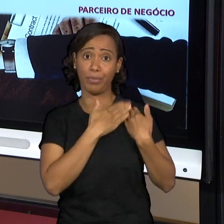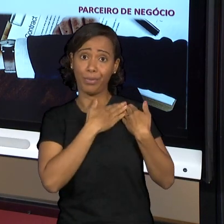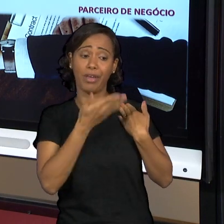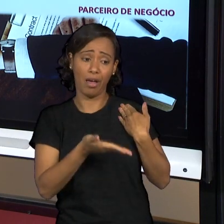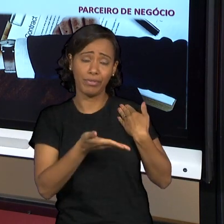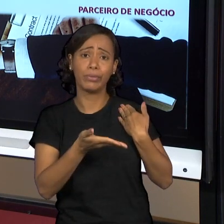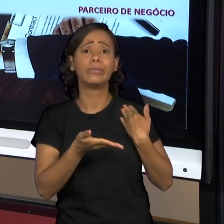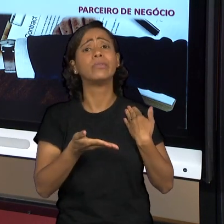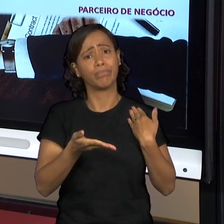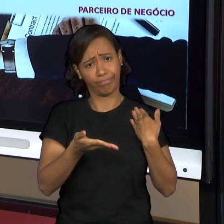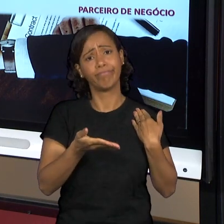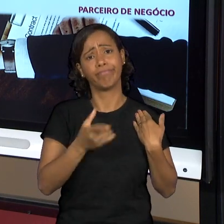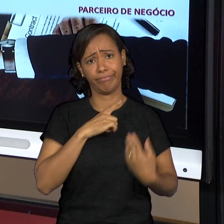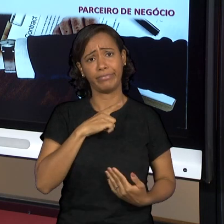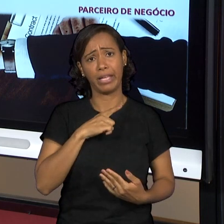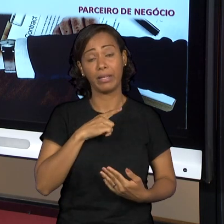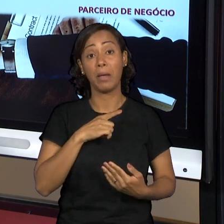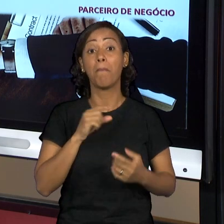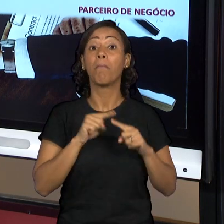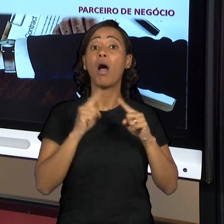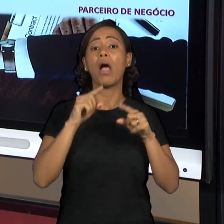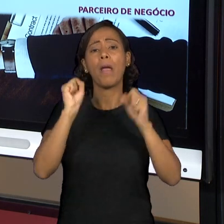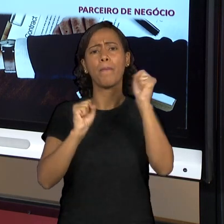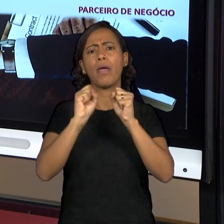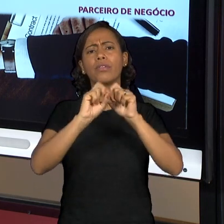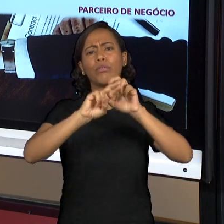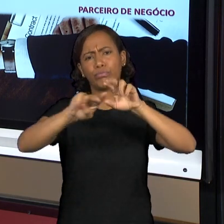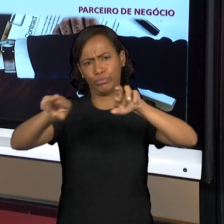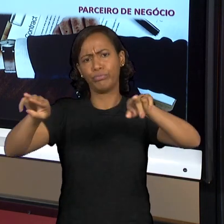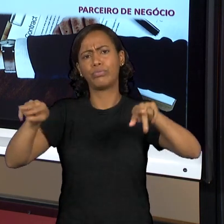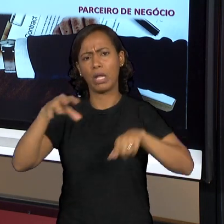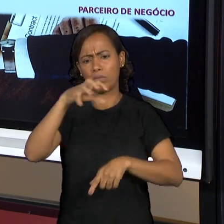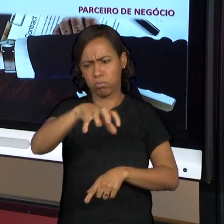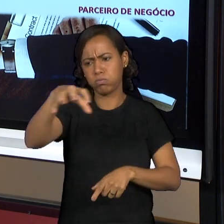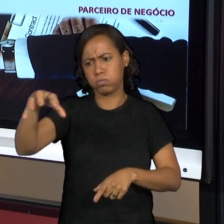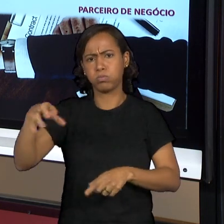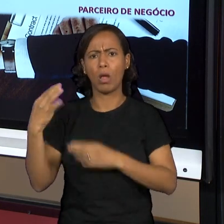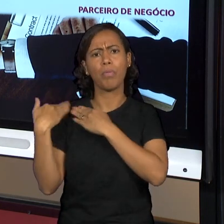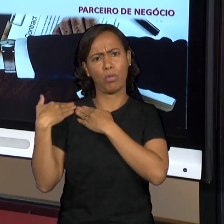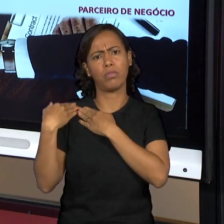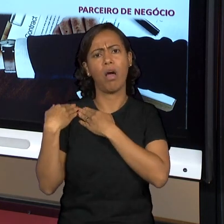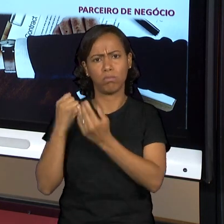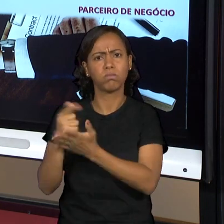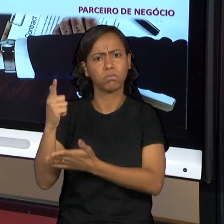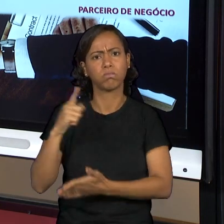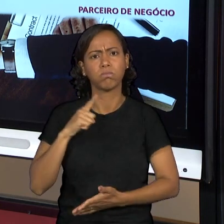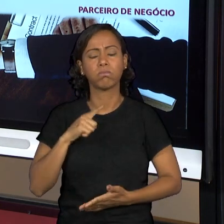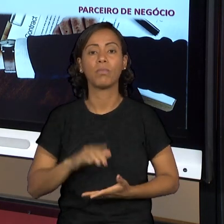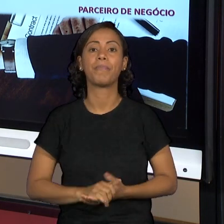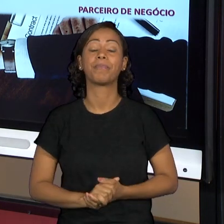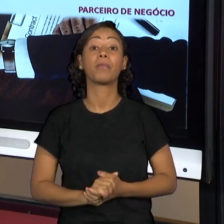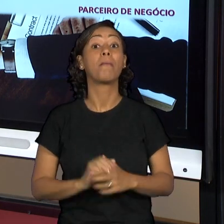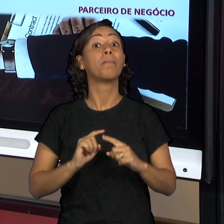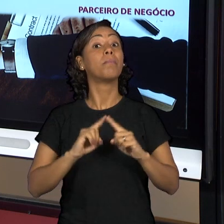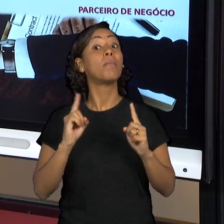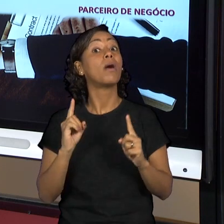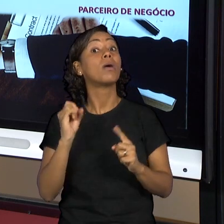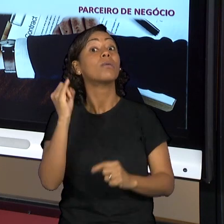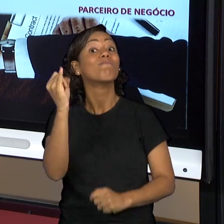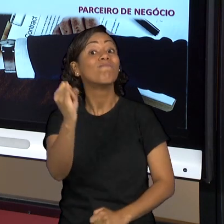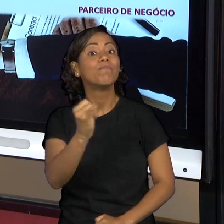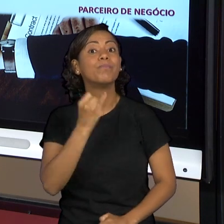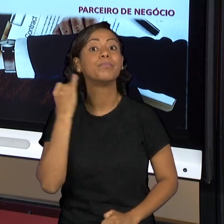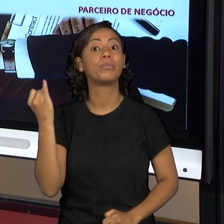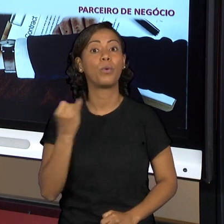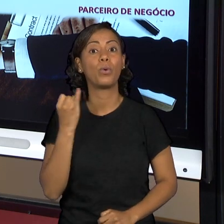pode ser determinada para uma outra área, né? O que você precisa entender é que quando é